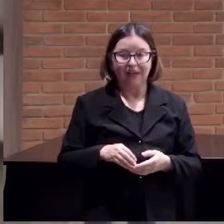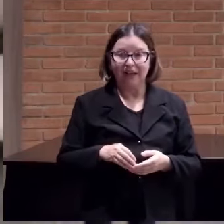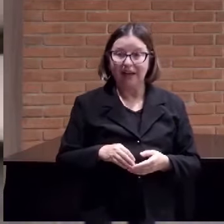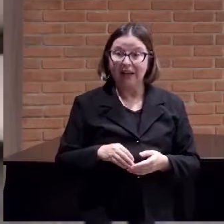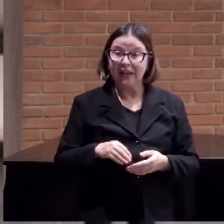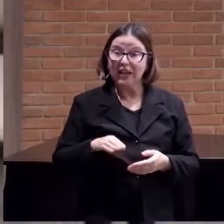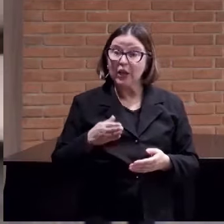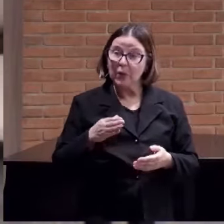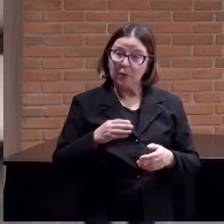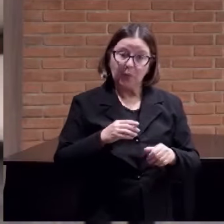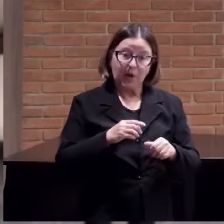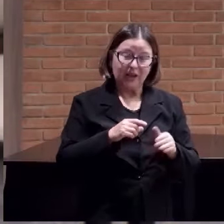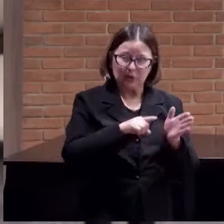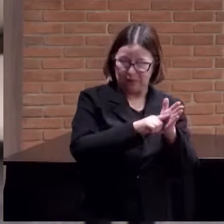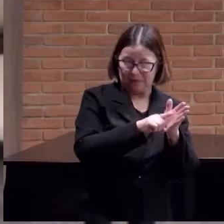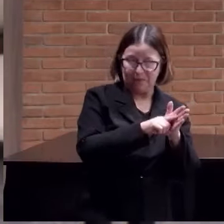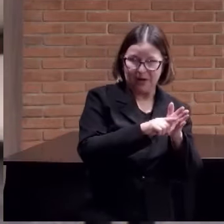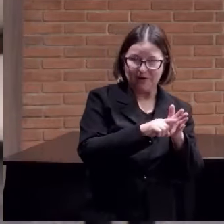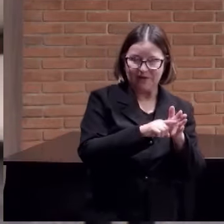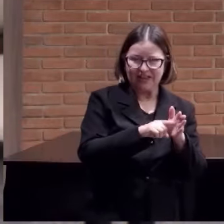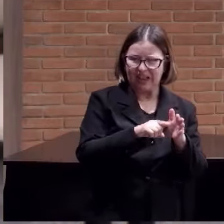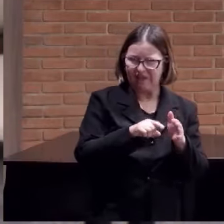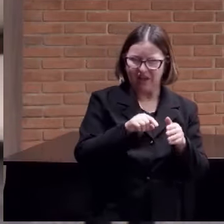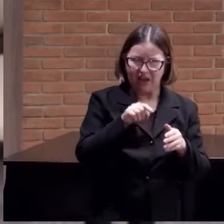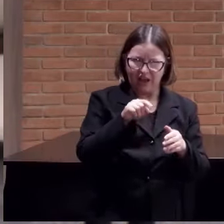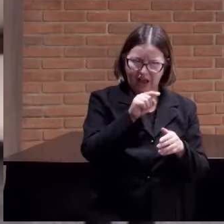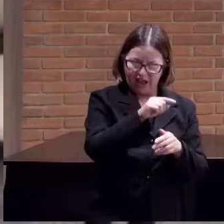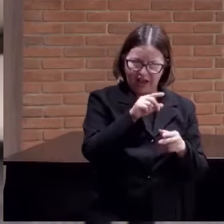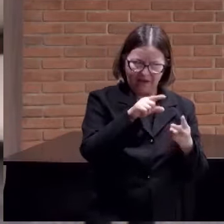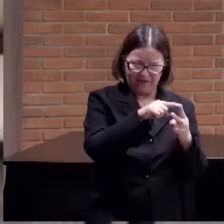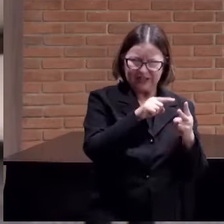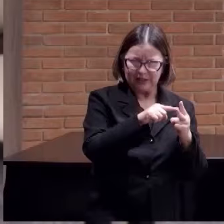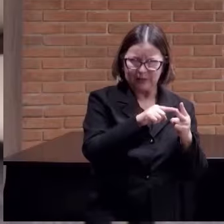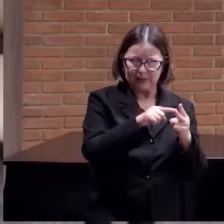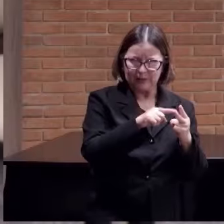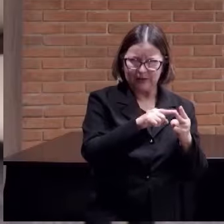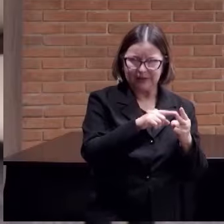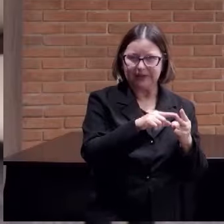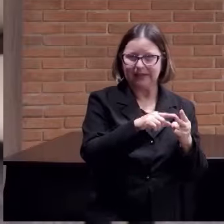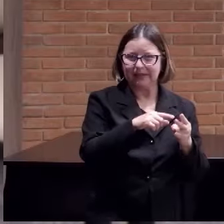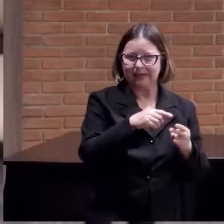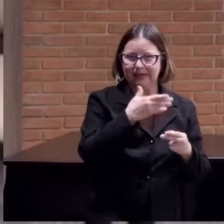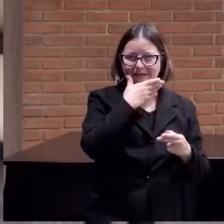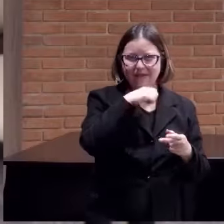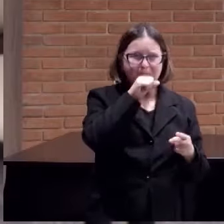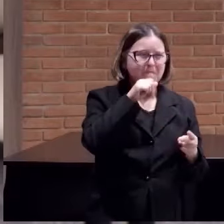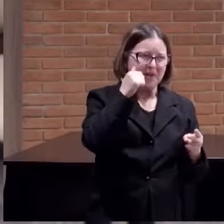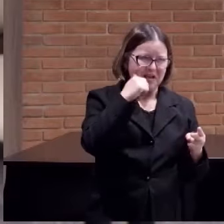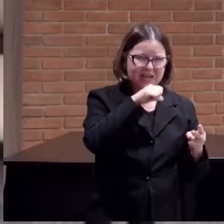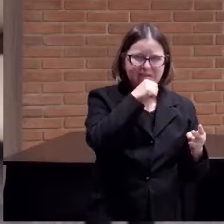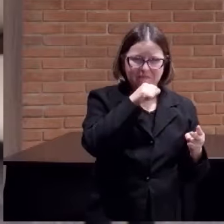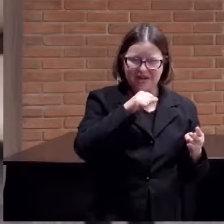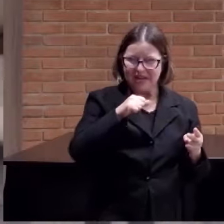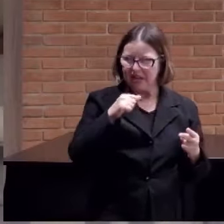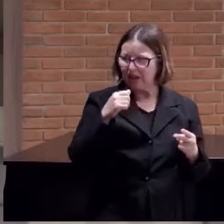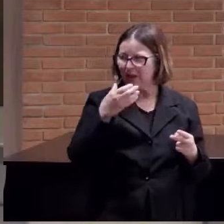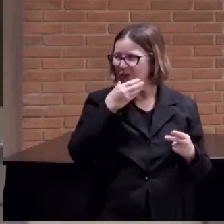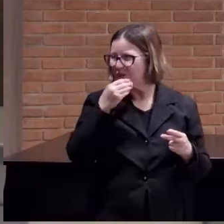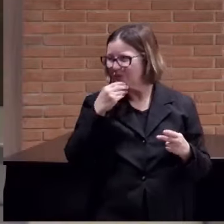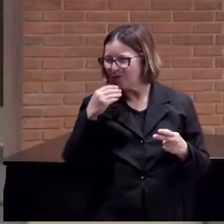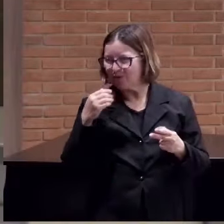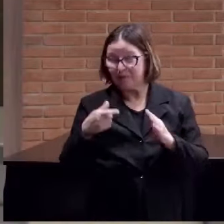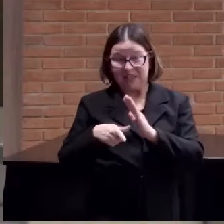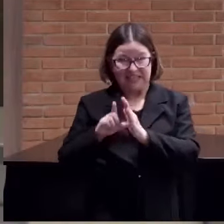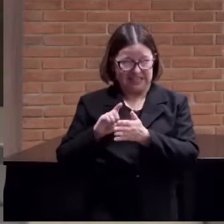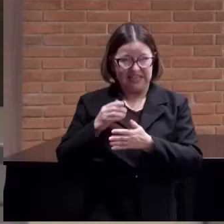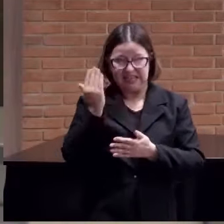Ele disse, ele já é grande, pode responder por si. Tiveram medo, porque eles podiam ser expulsos